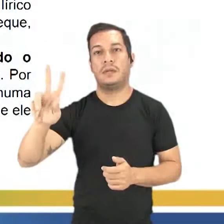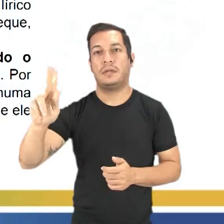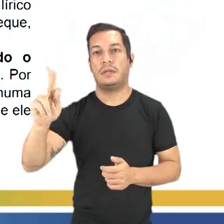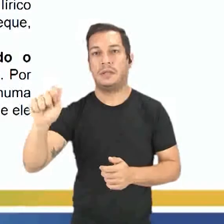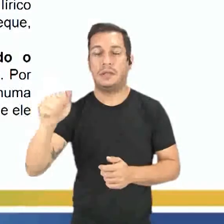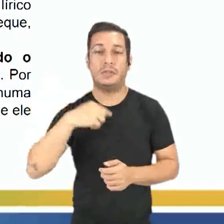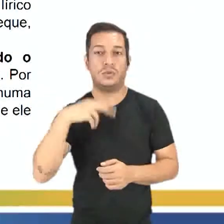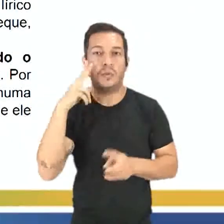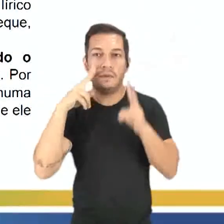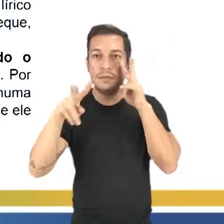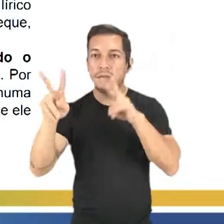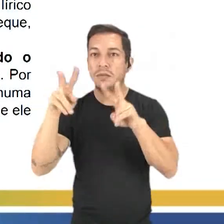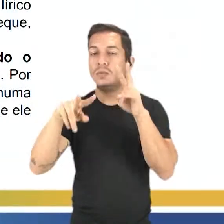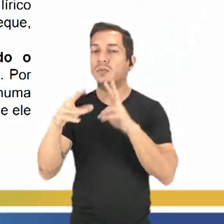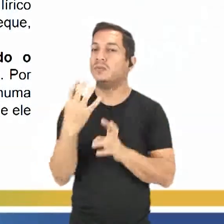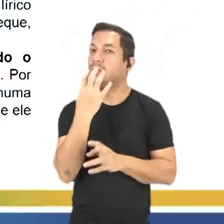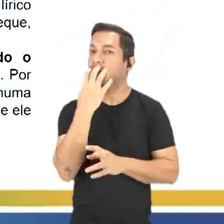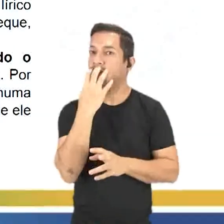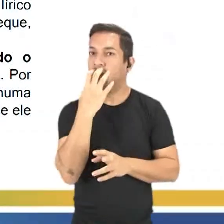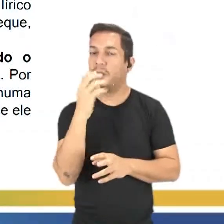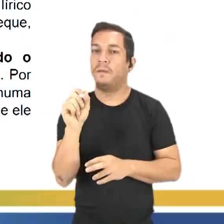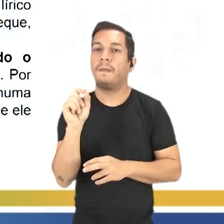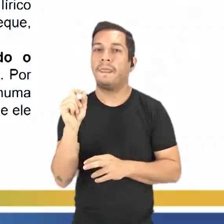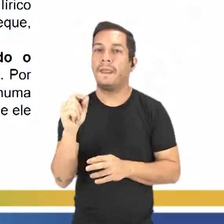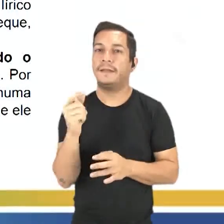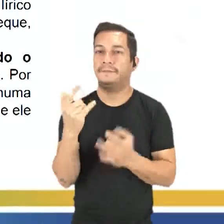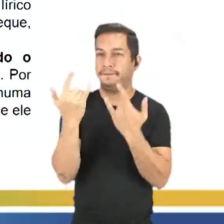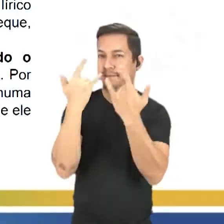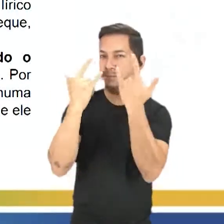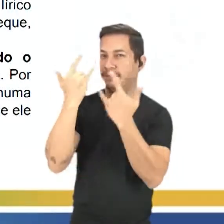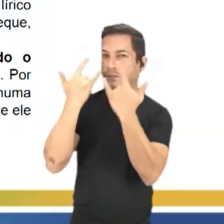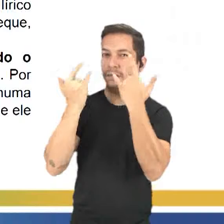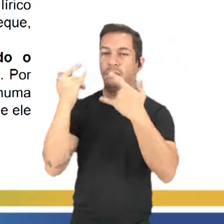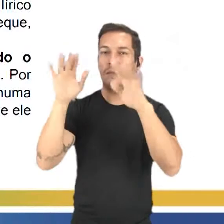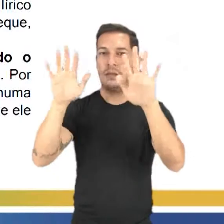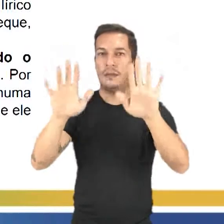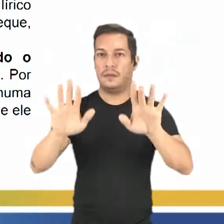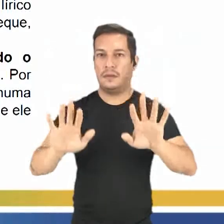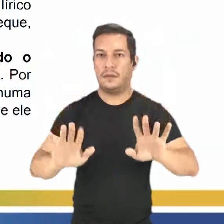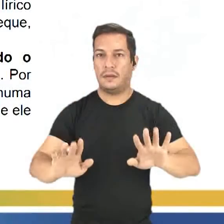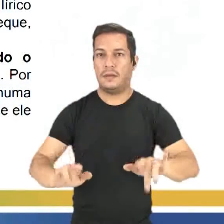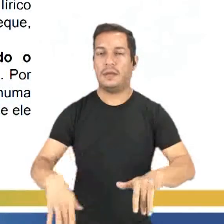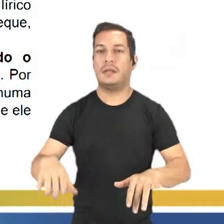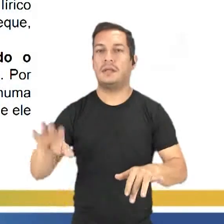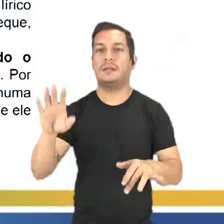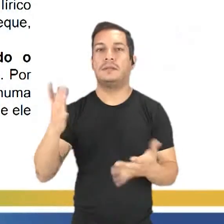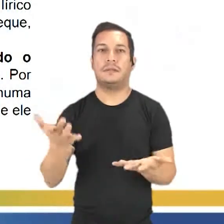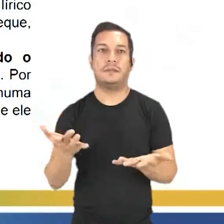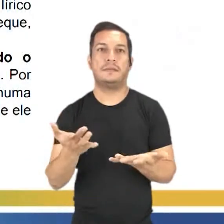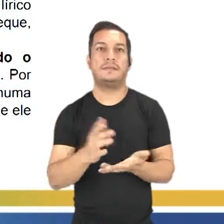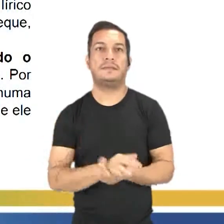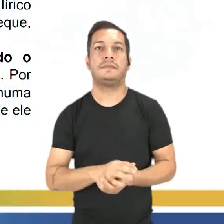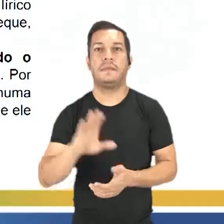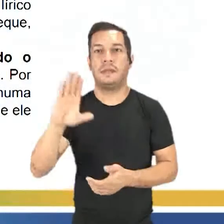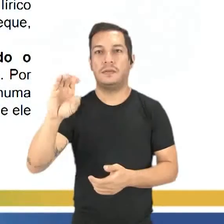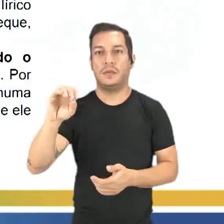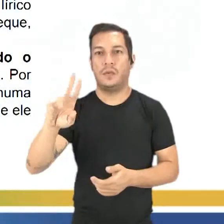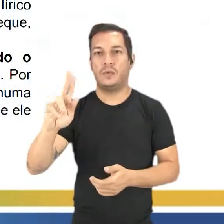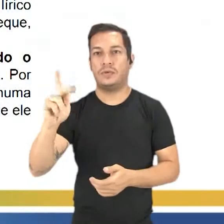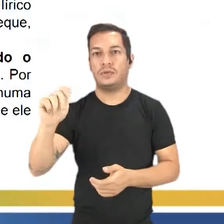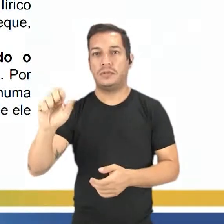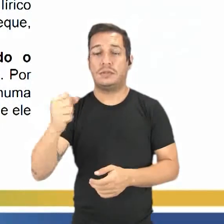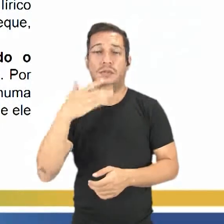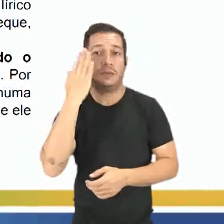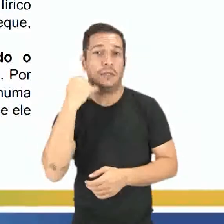cão de raça que brilha nas coxas de um leito. Então, sabemos que o